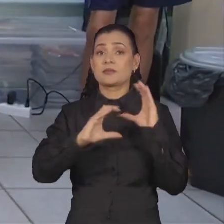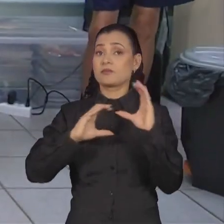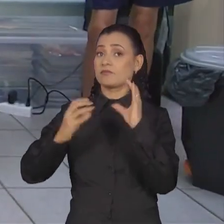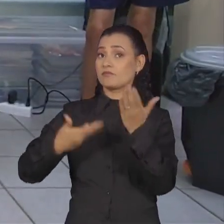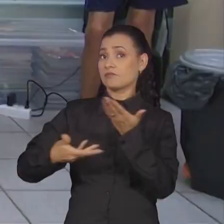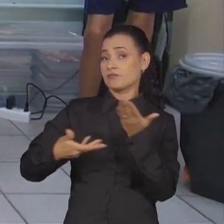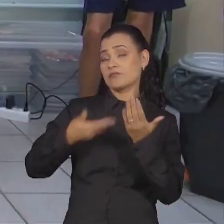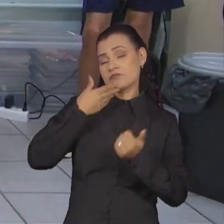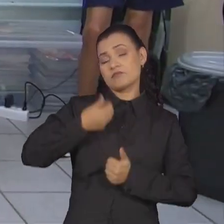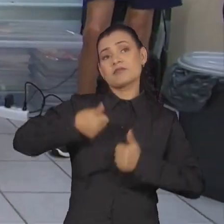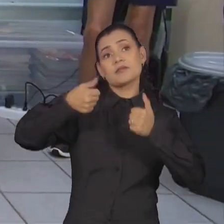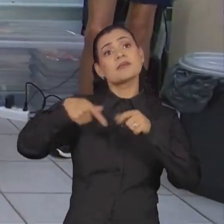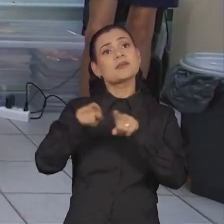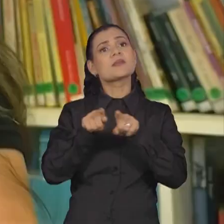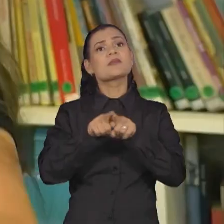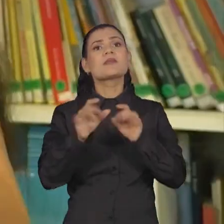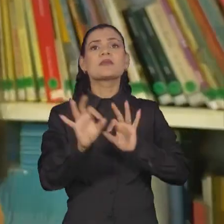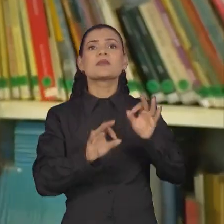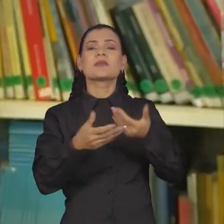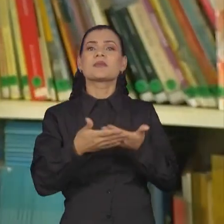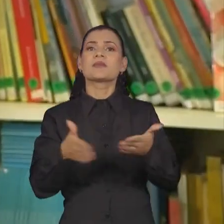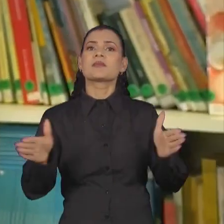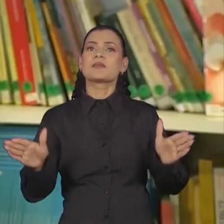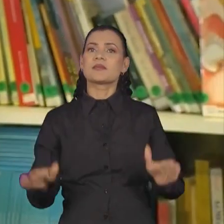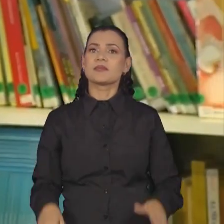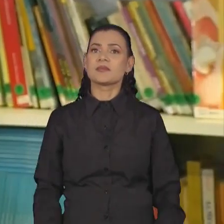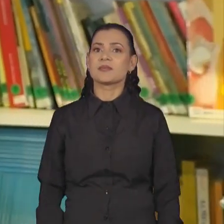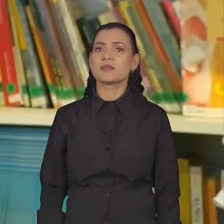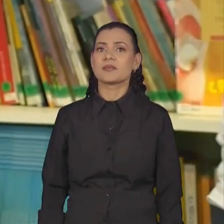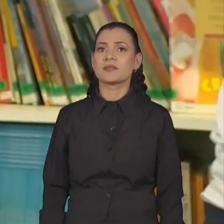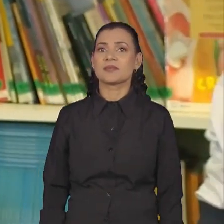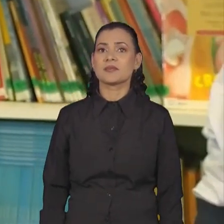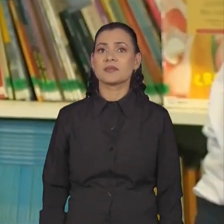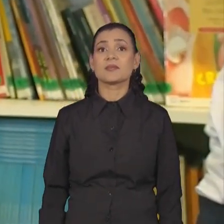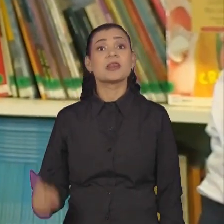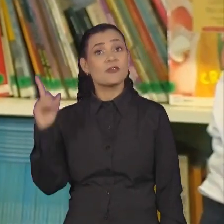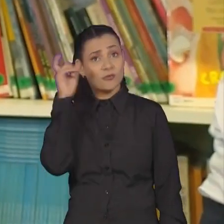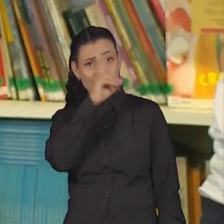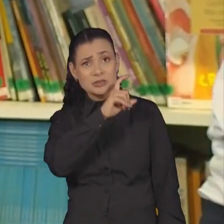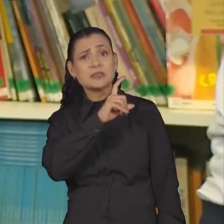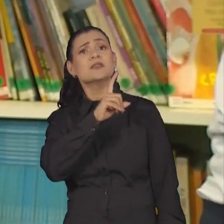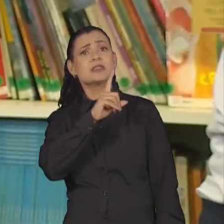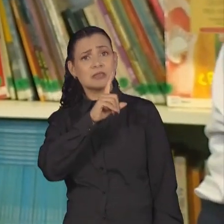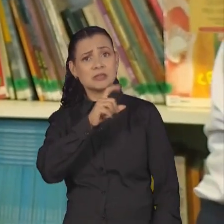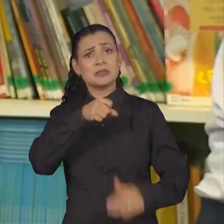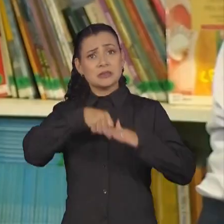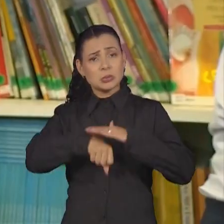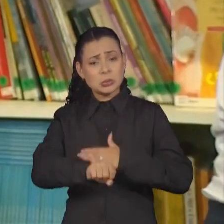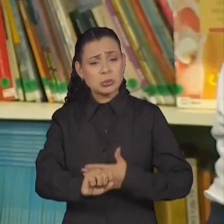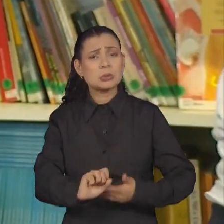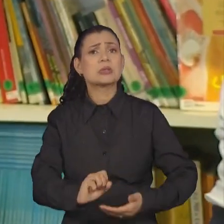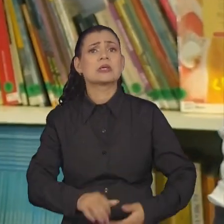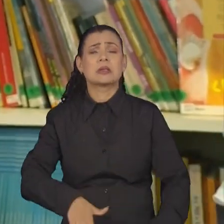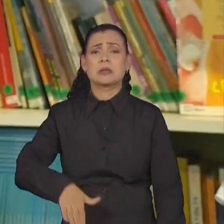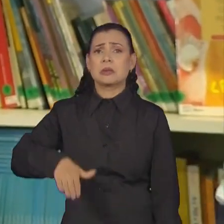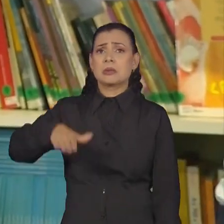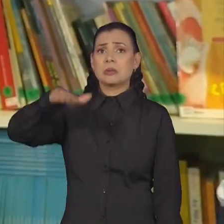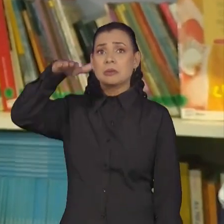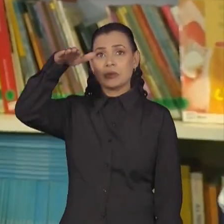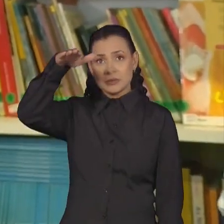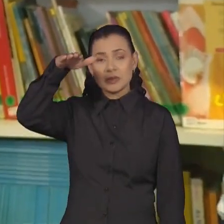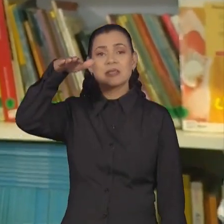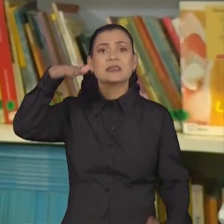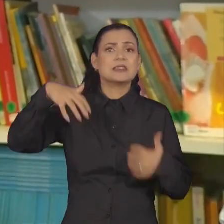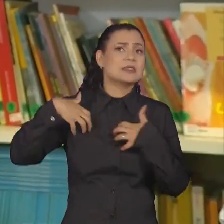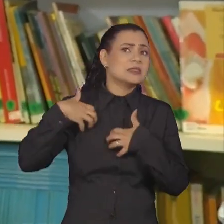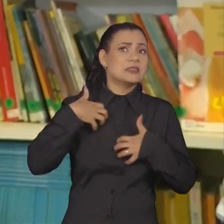comunicar e se abrir no projeto. Foi difícil chegar a este mundo, tenho que dizer. A luz que dá a vida teme